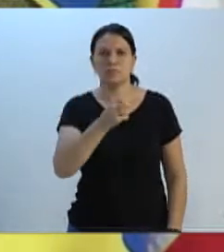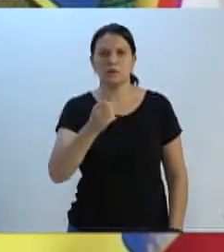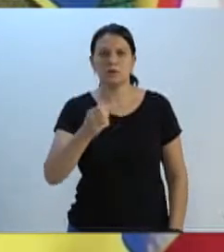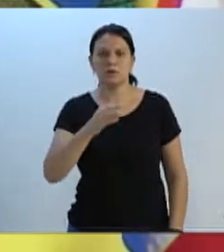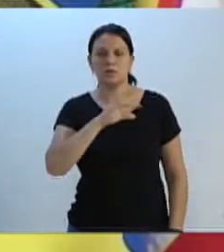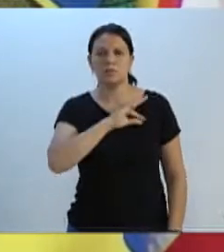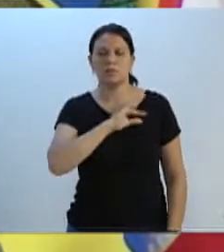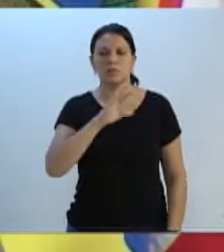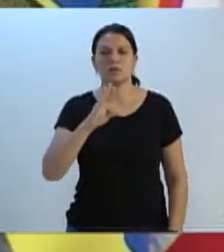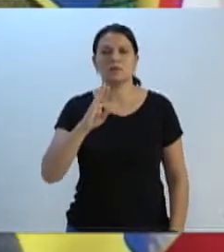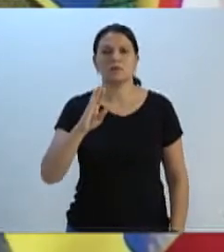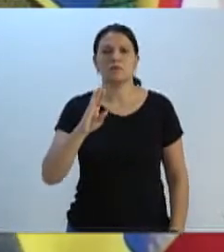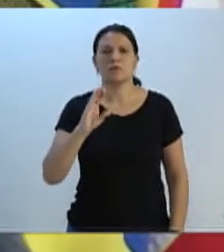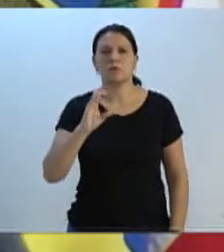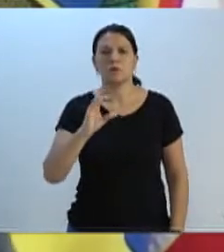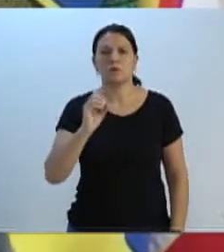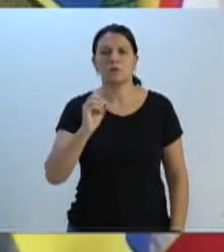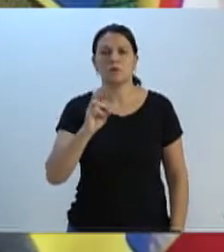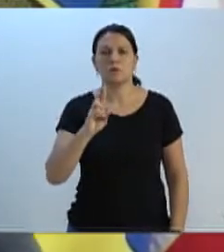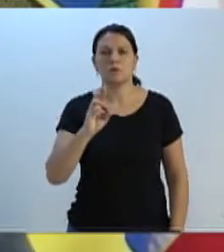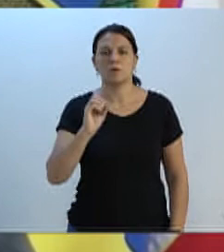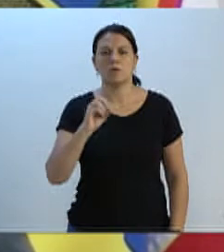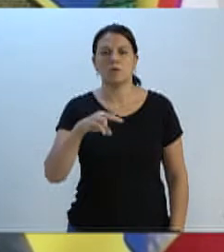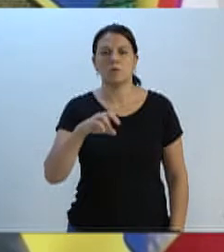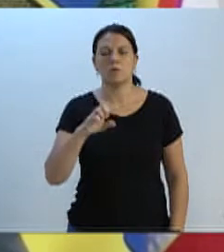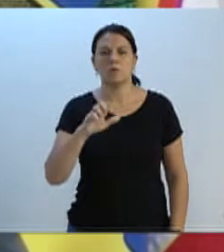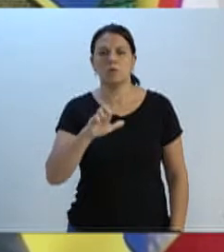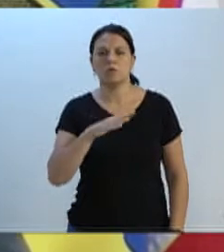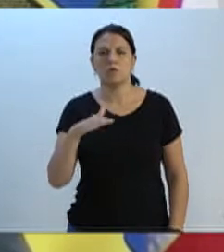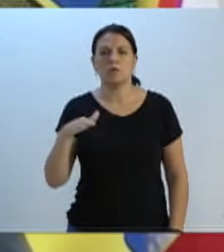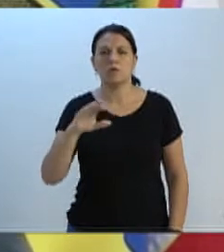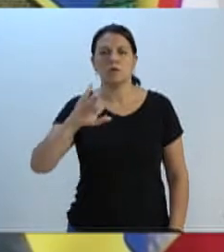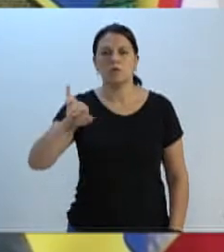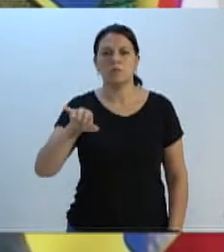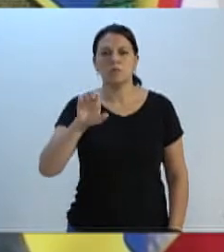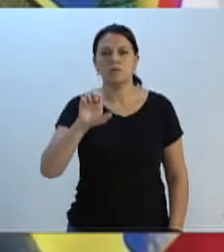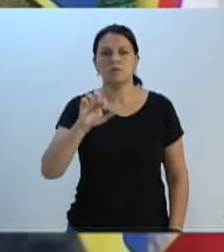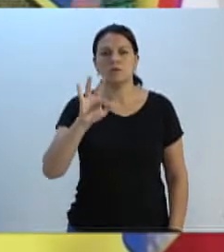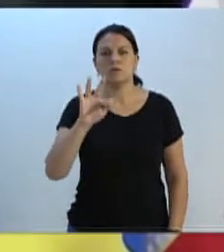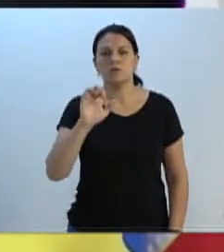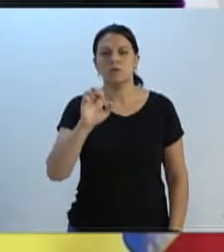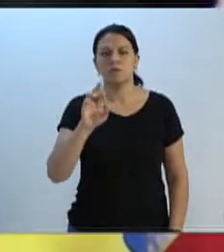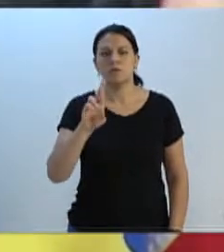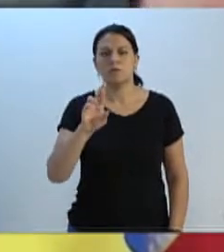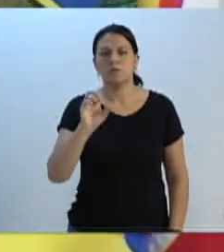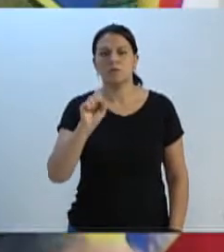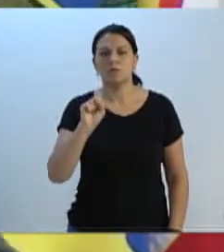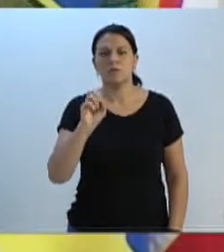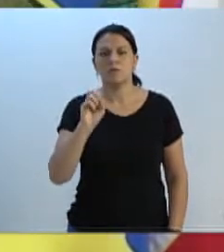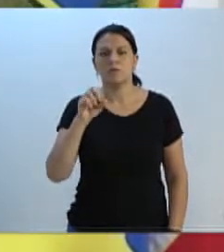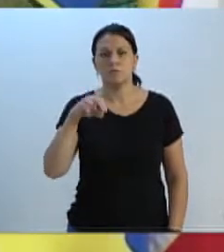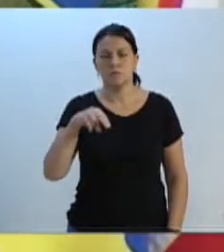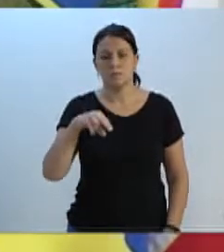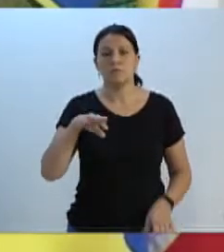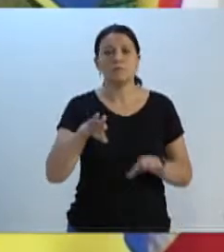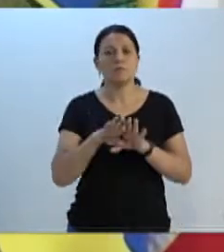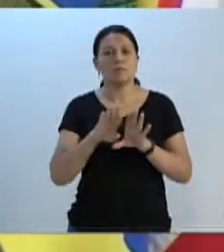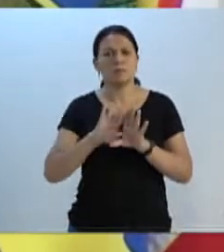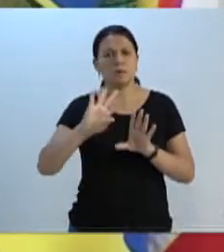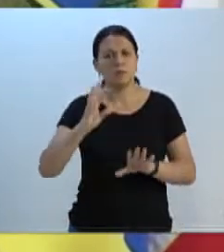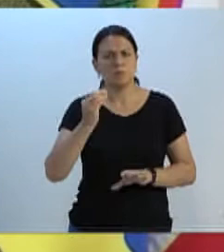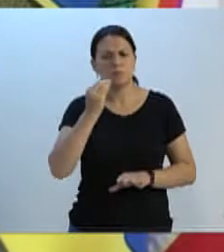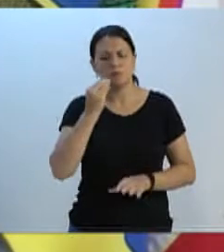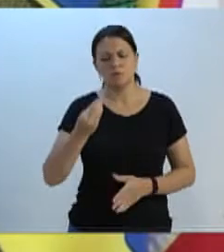Militar, Coronel Jefferson Schmidt, e aproveitando a presença do senhor